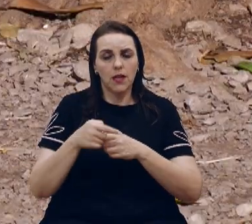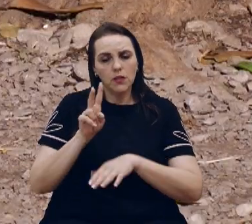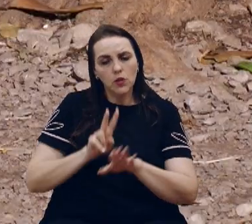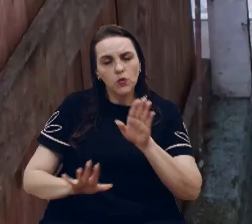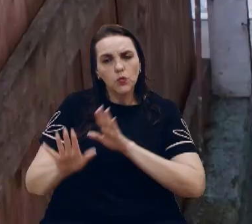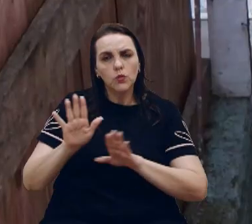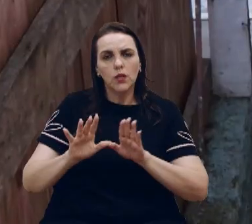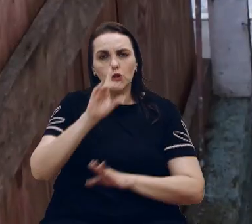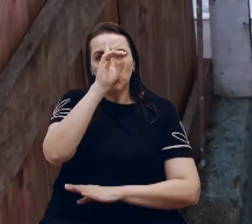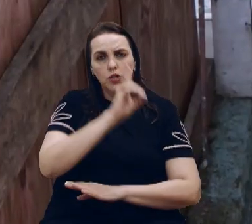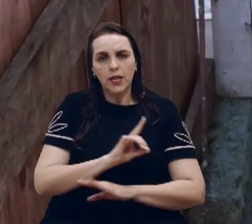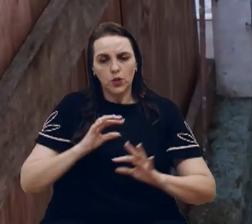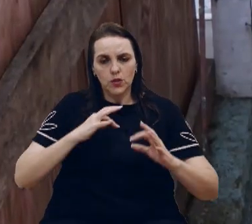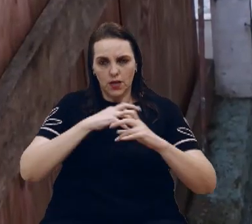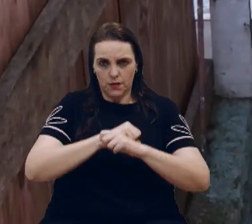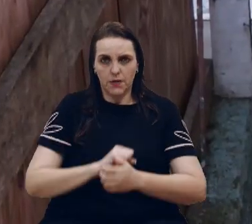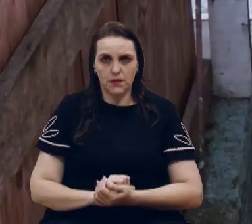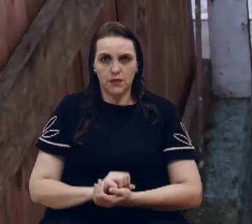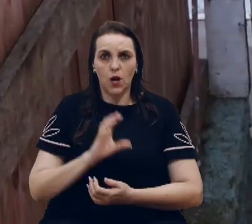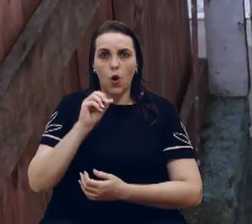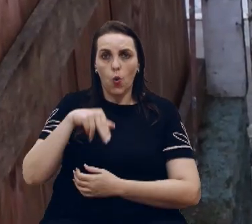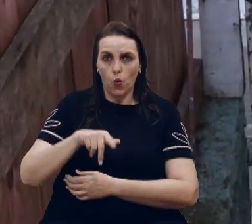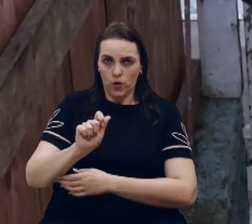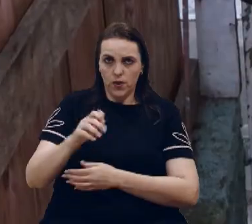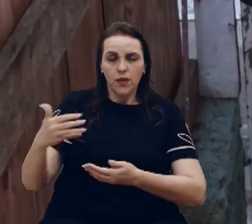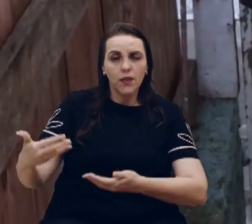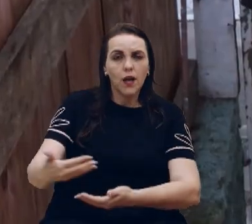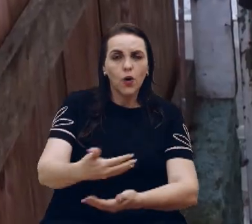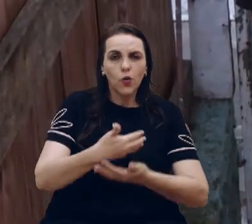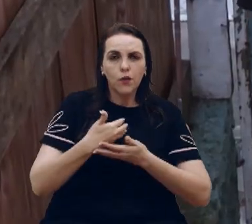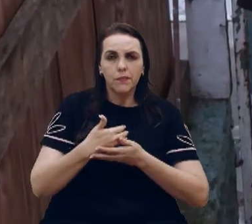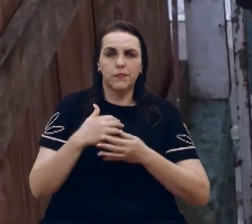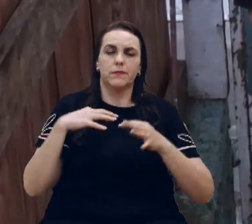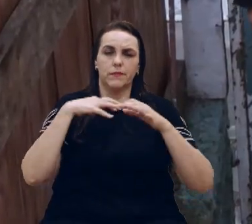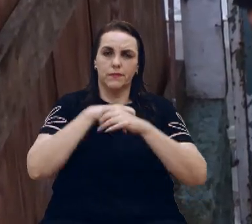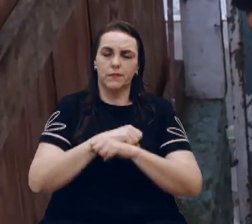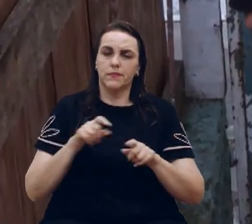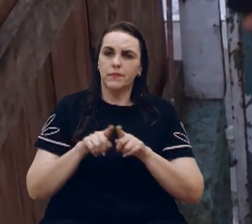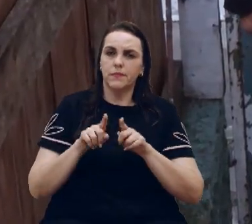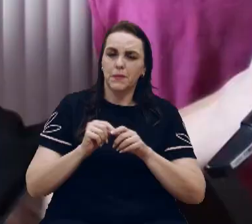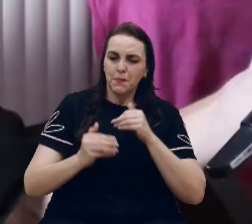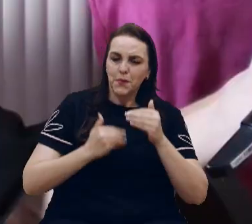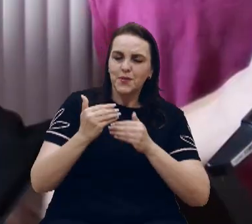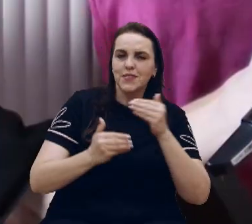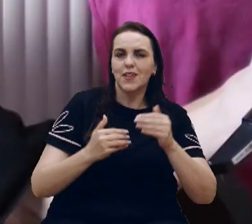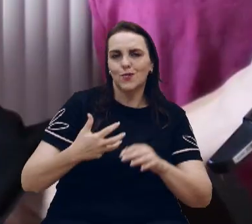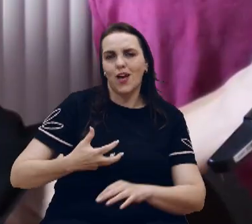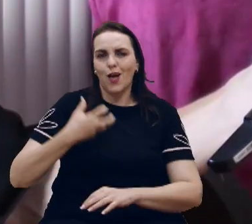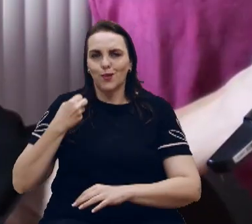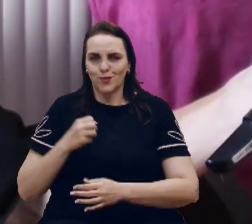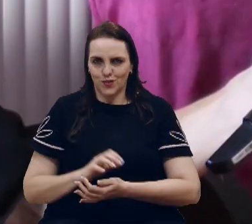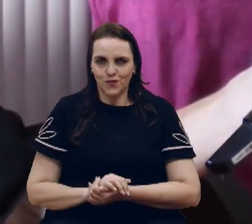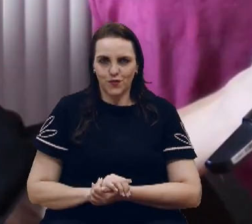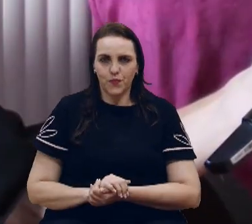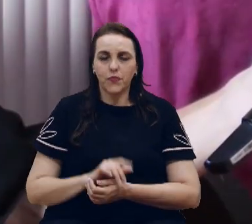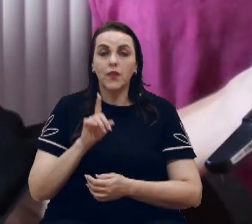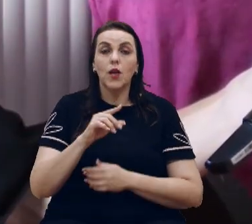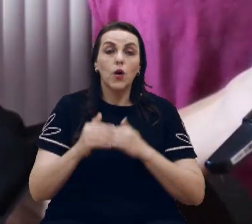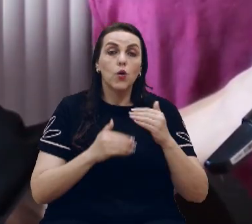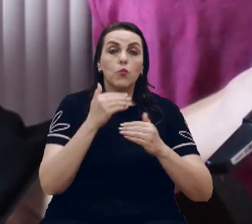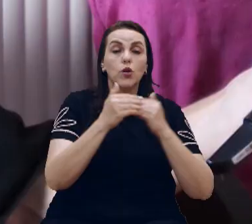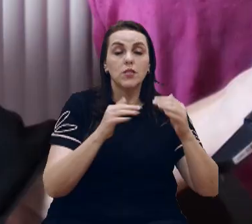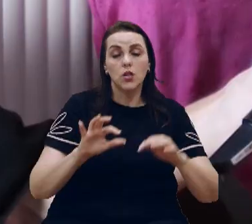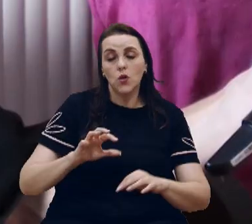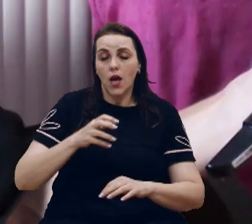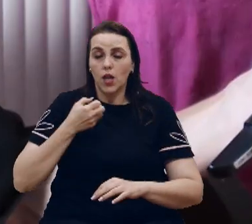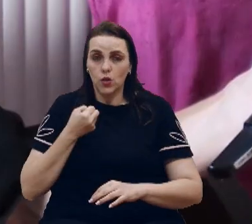dos animais. A ONG, além de acolher os animais, também ajuda no processo de adoção. O processo de adoção passa